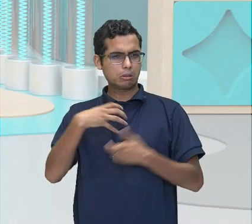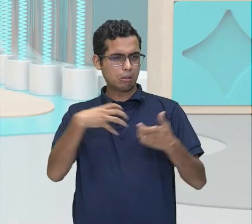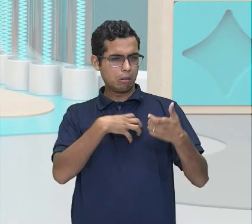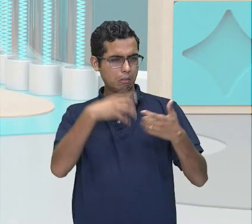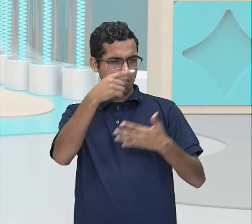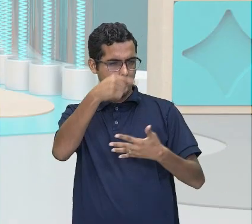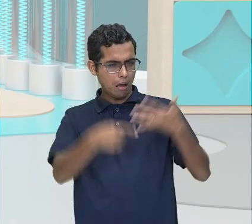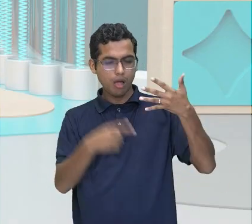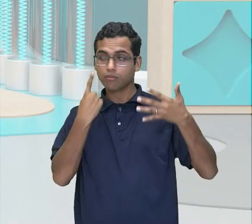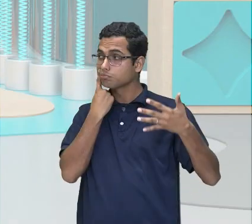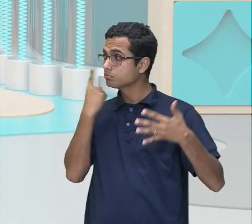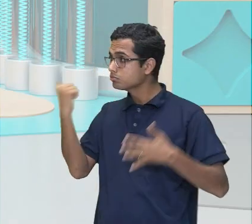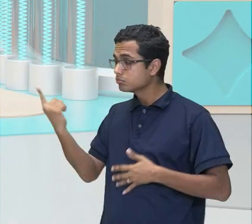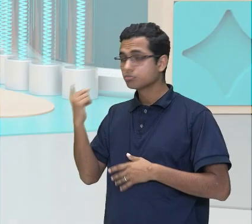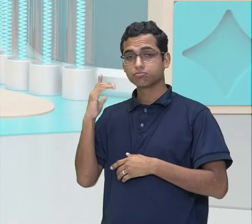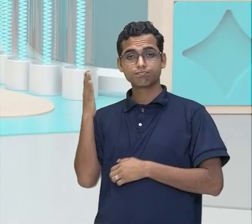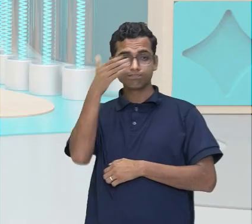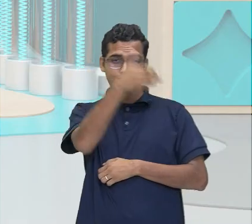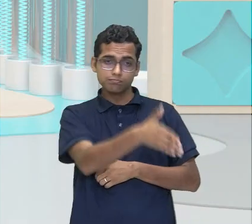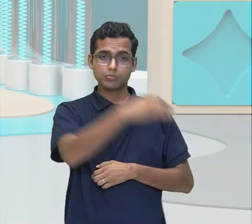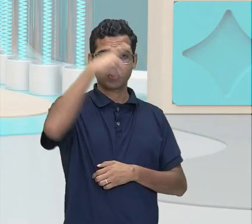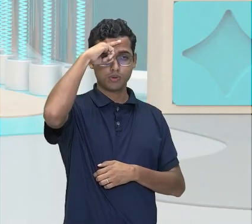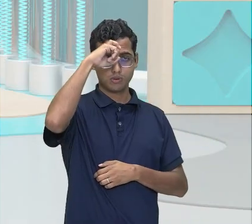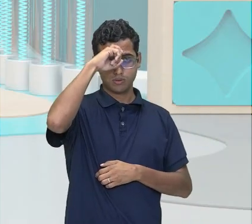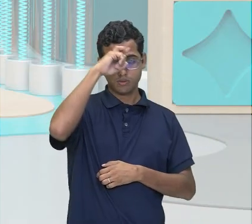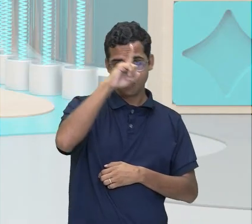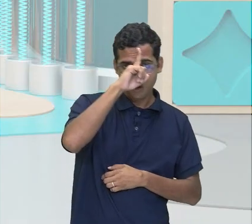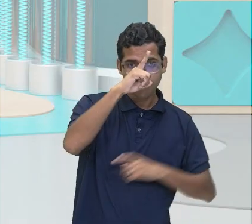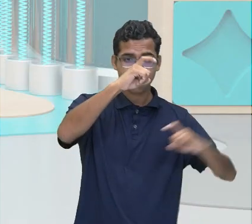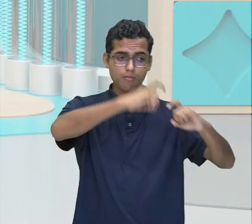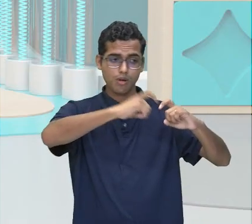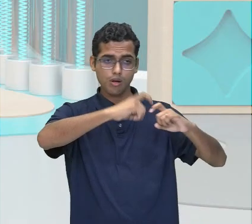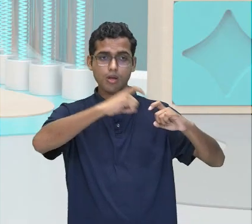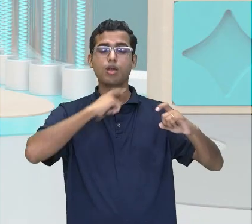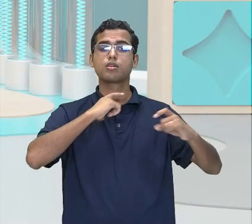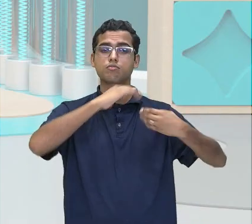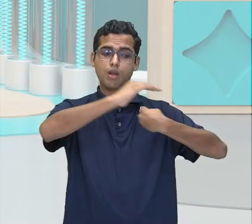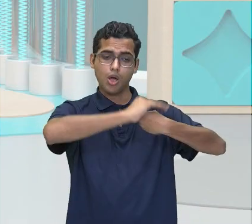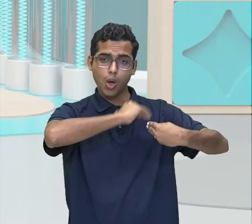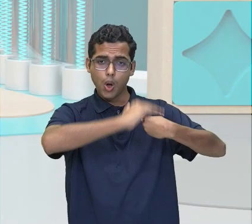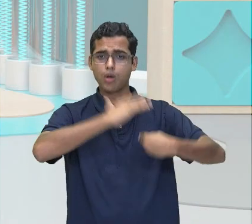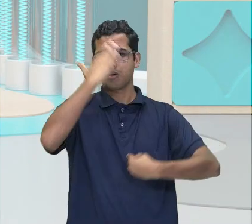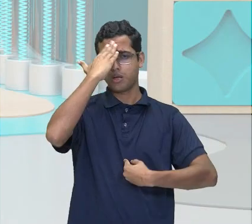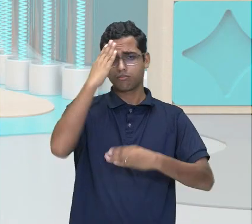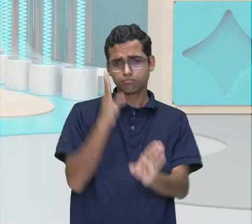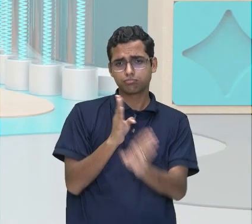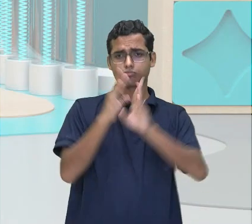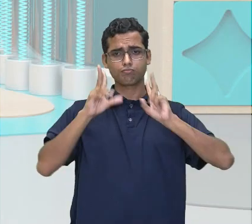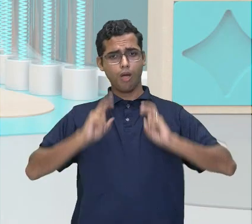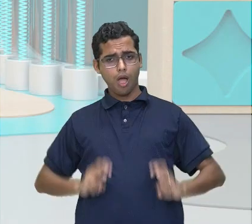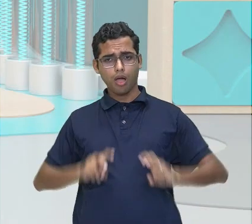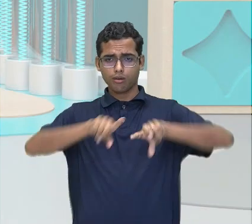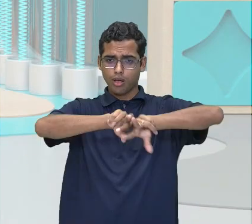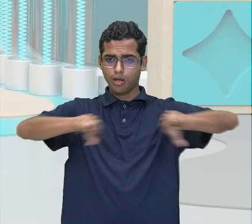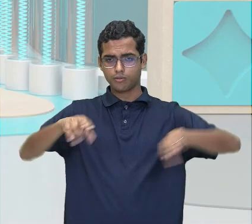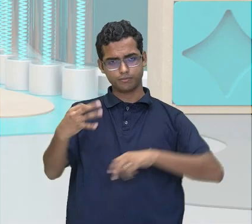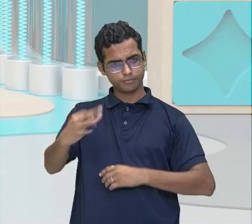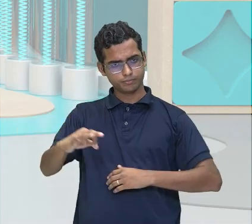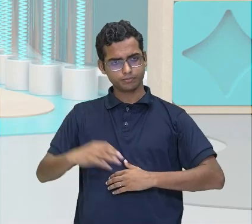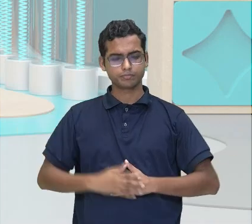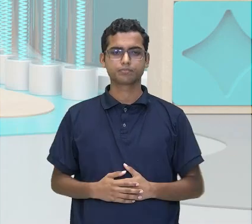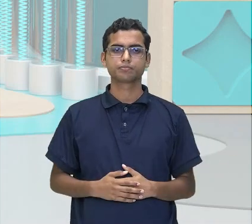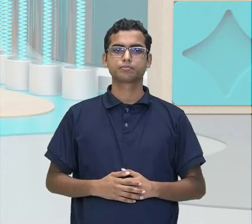algum problema de hipertensão, tá bom? Outros fatores que podem ajudar, né,